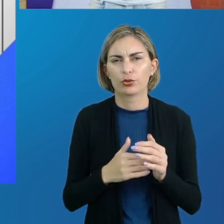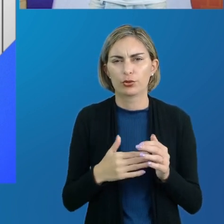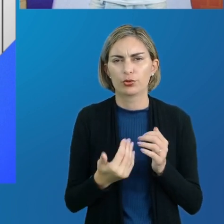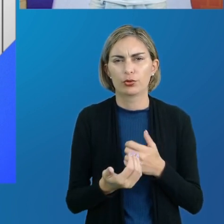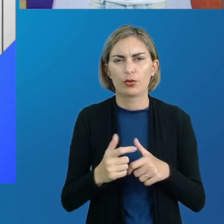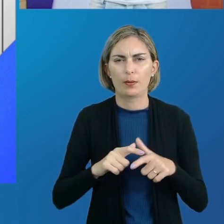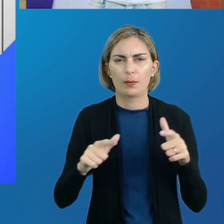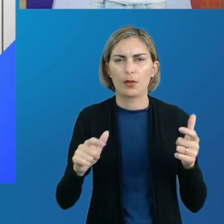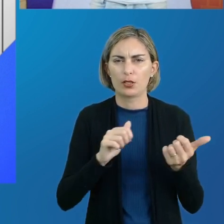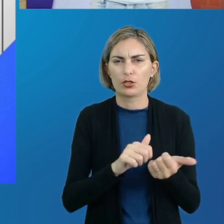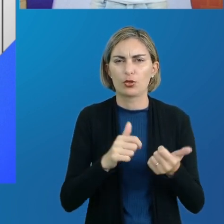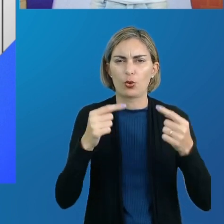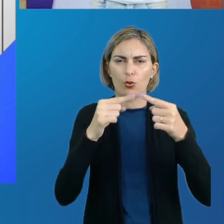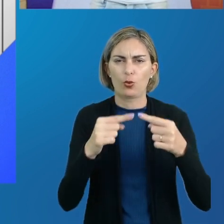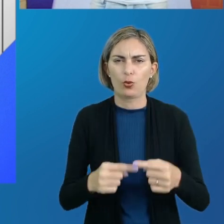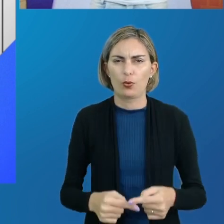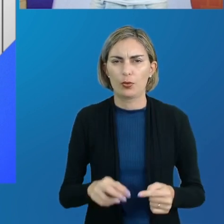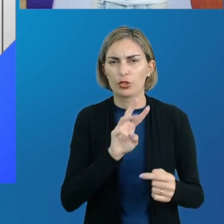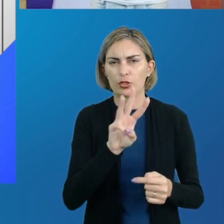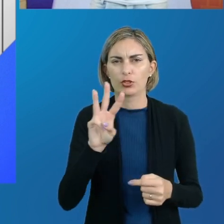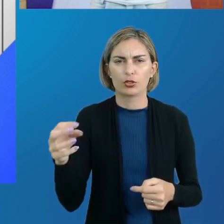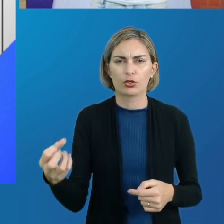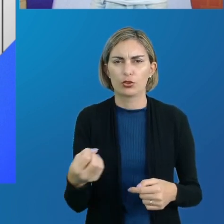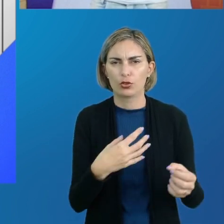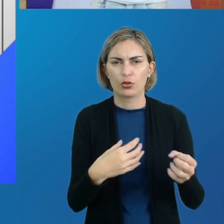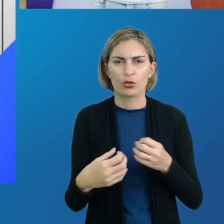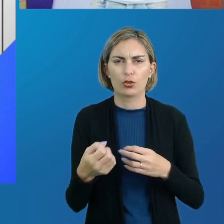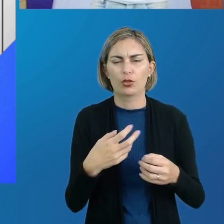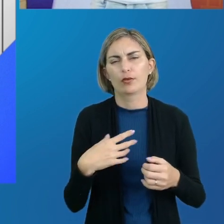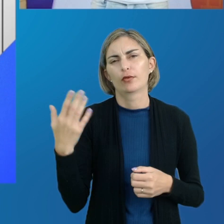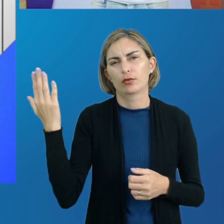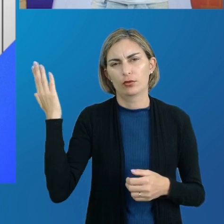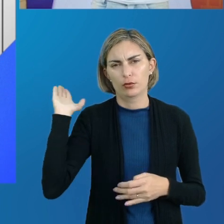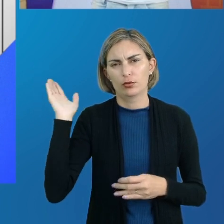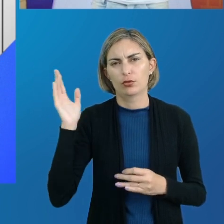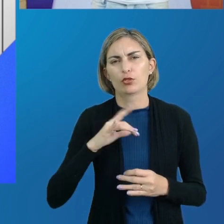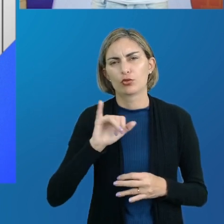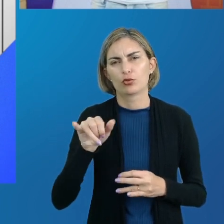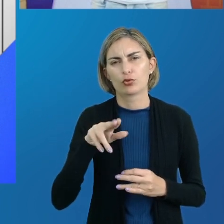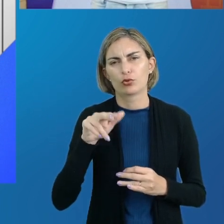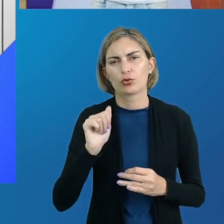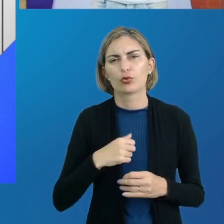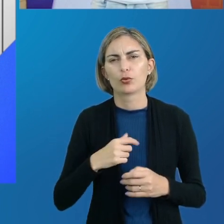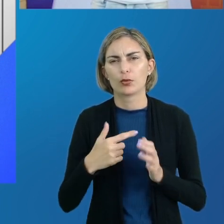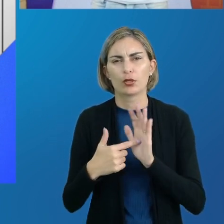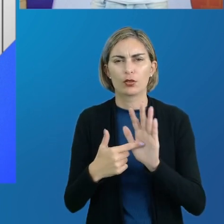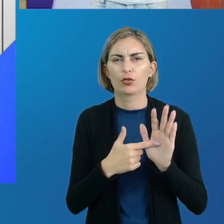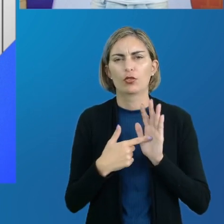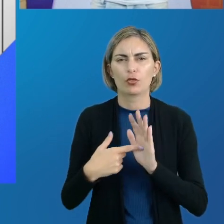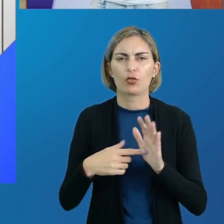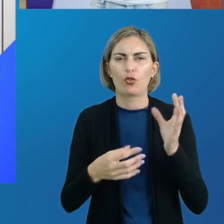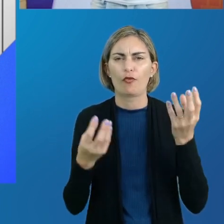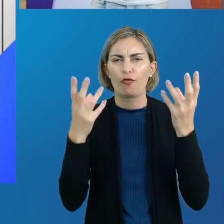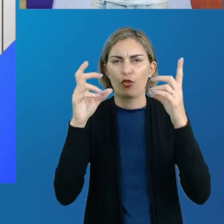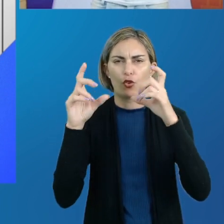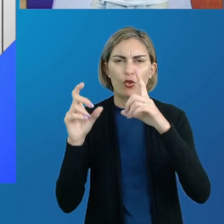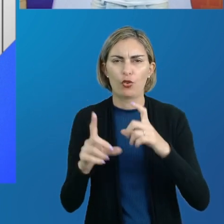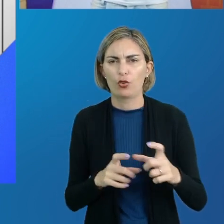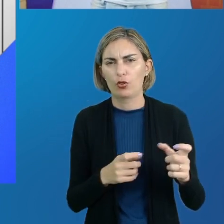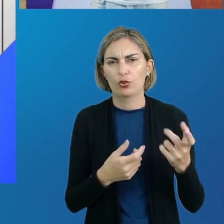mais adequado para sites e blogs, como eu disse, de uma forma mais simplificada, o Joomla se destaca para portais, fóruns e